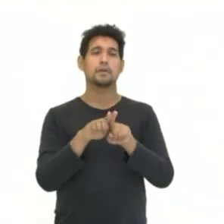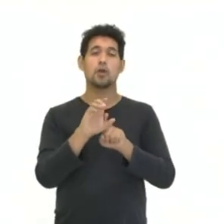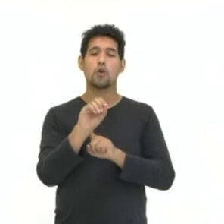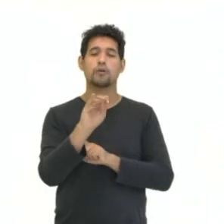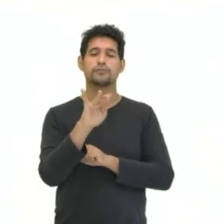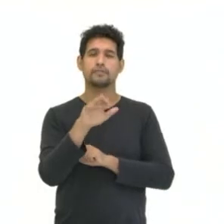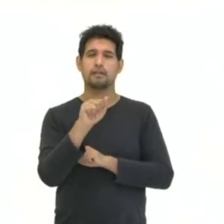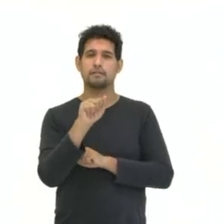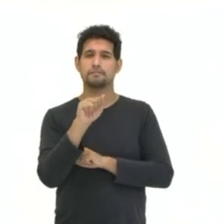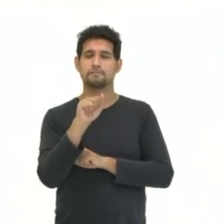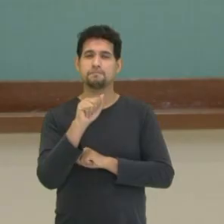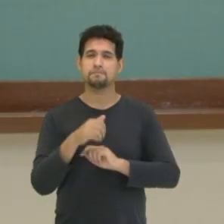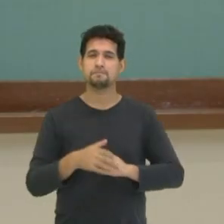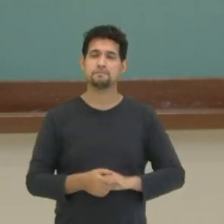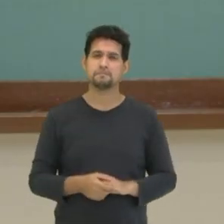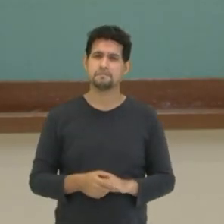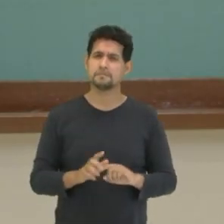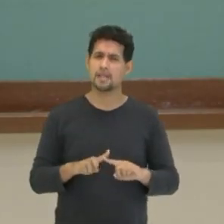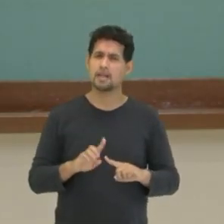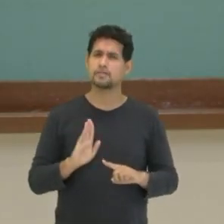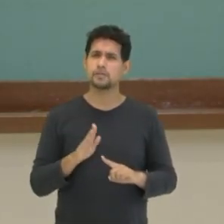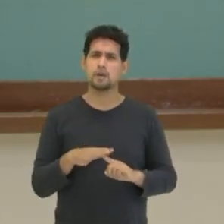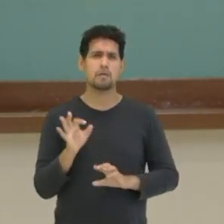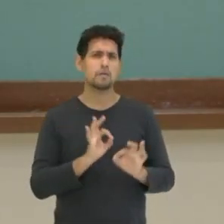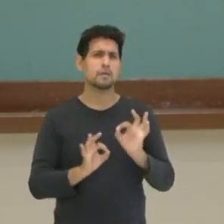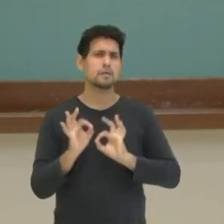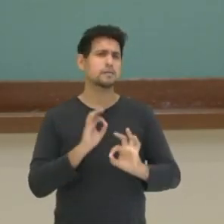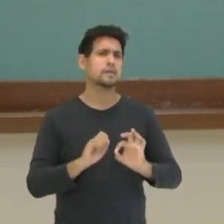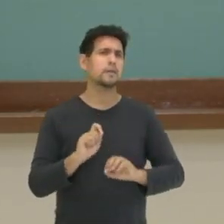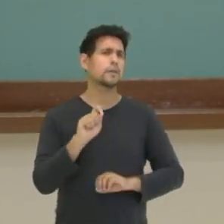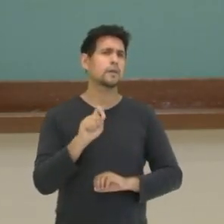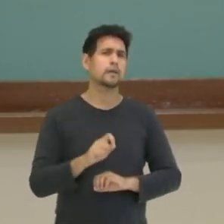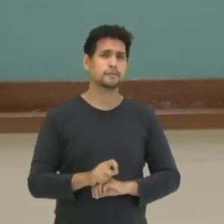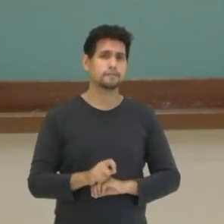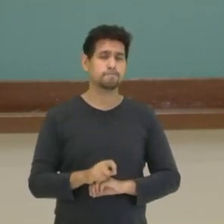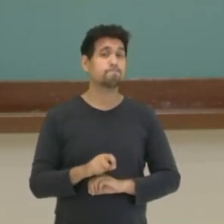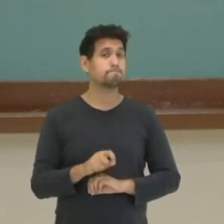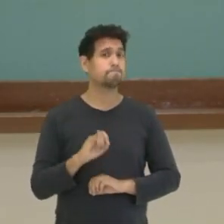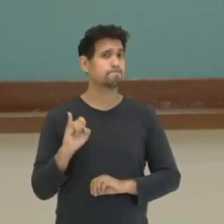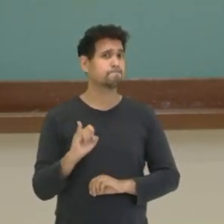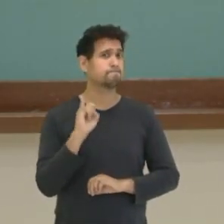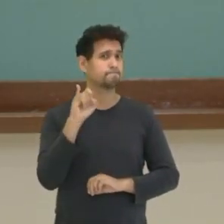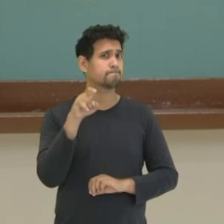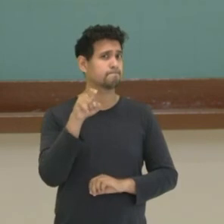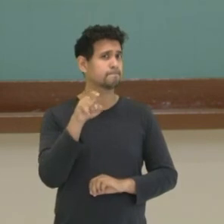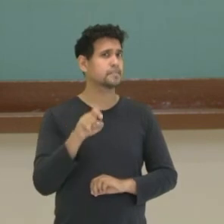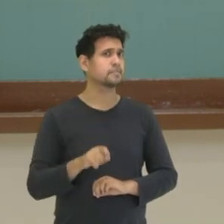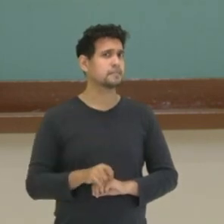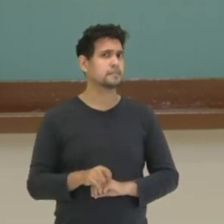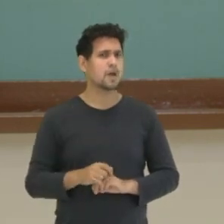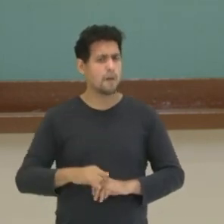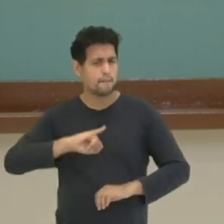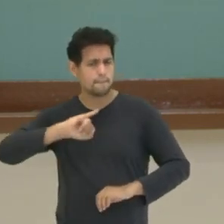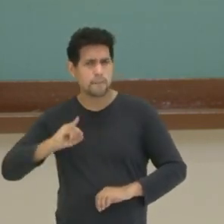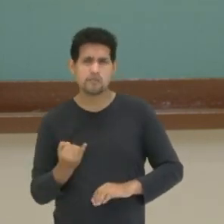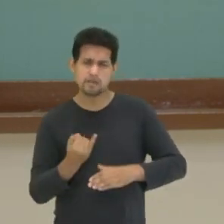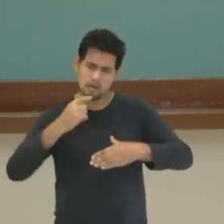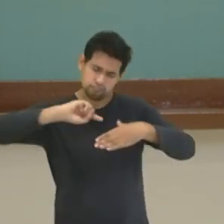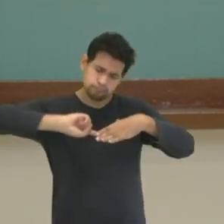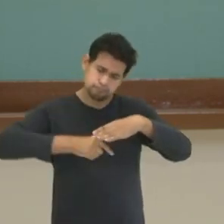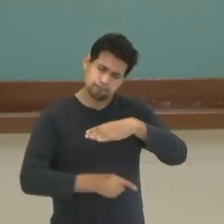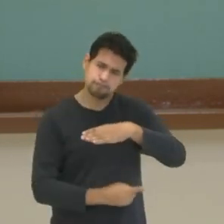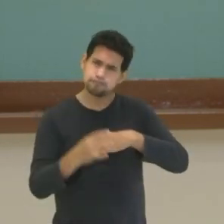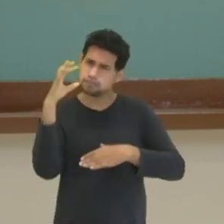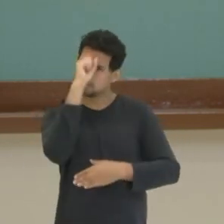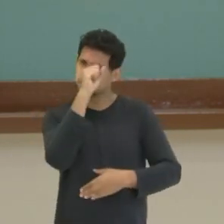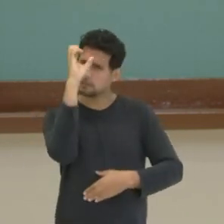óptica. E eu preparei aqui um ponto interessante para você aprofundar os seus